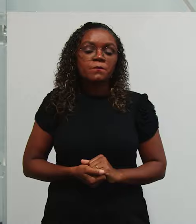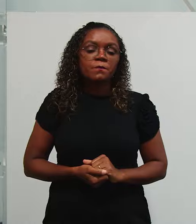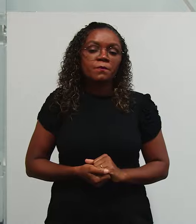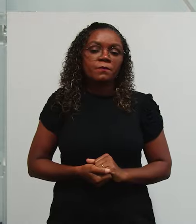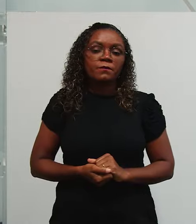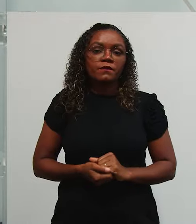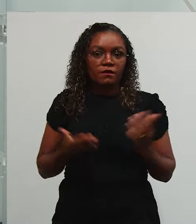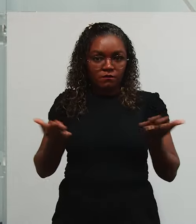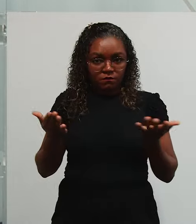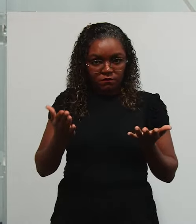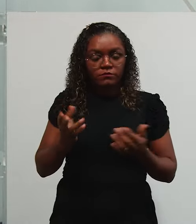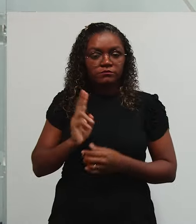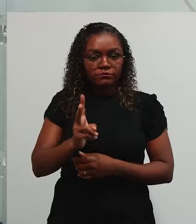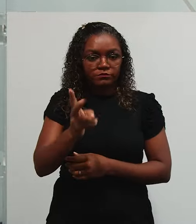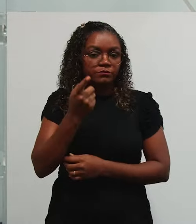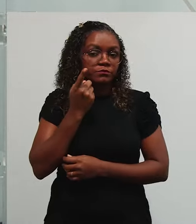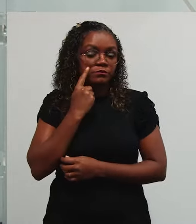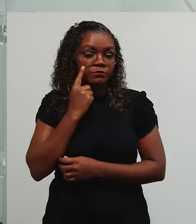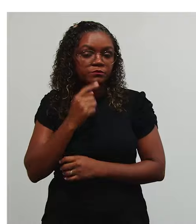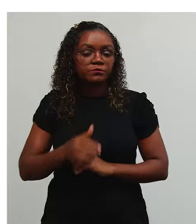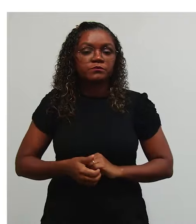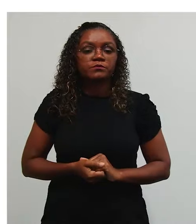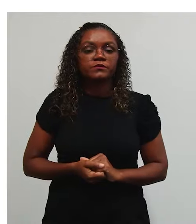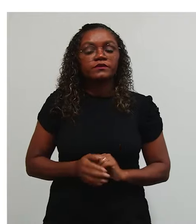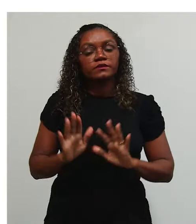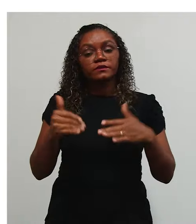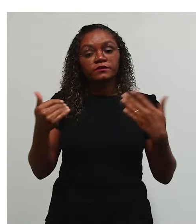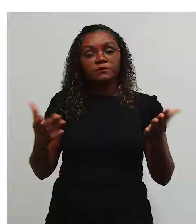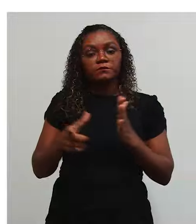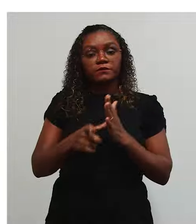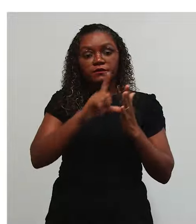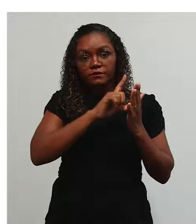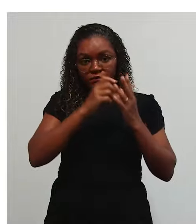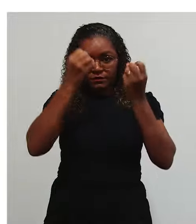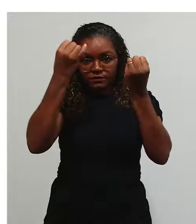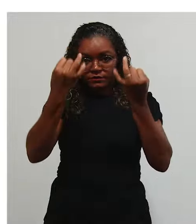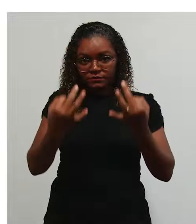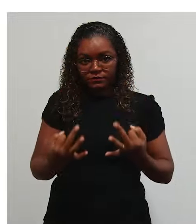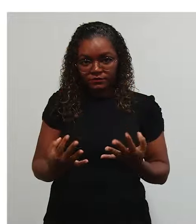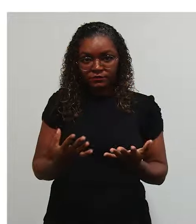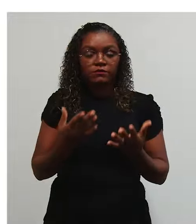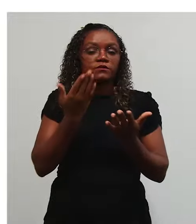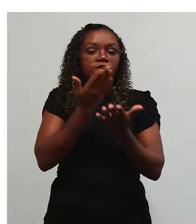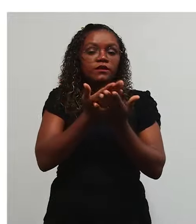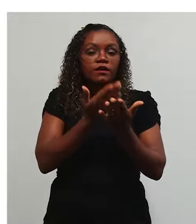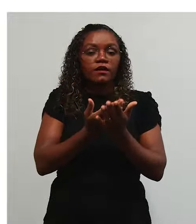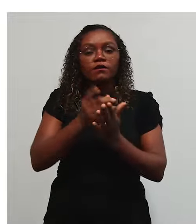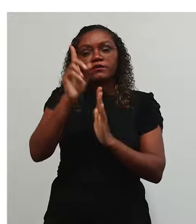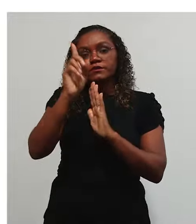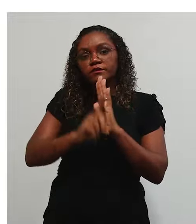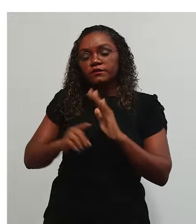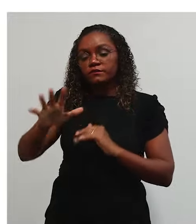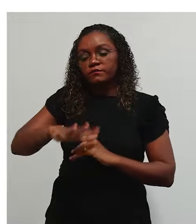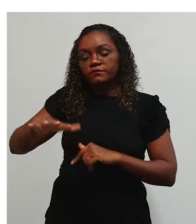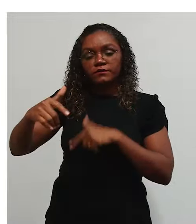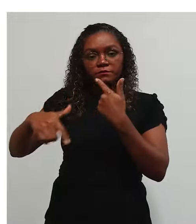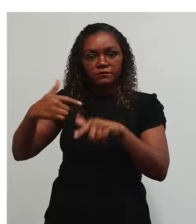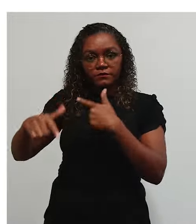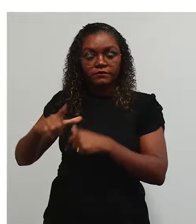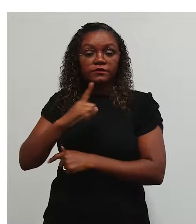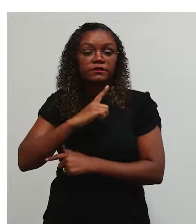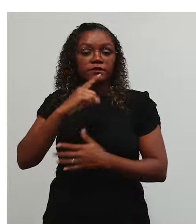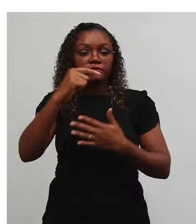beleza vamos prosseguir como eu já disse até nas aulas de direito do trabalho existe um um